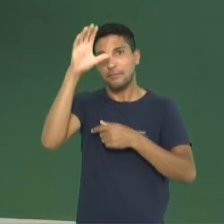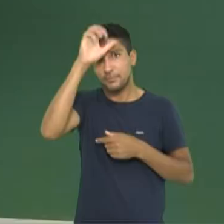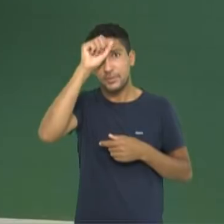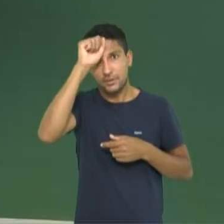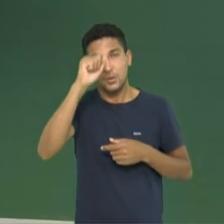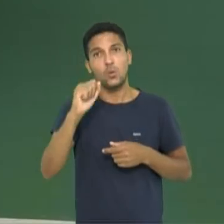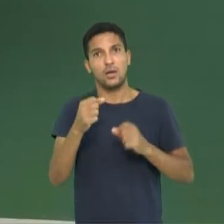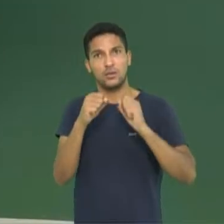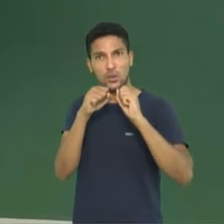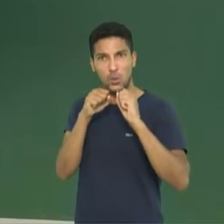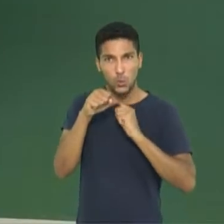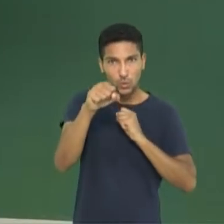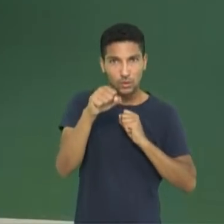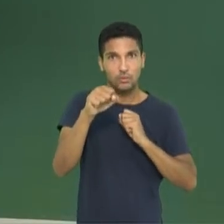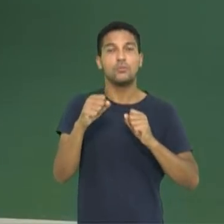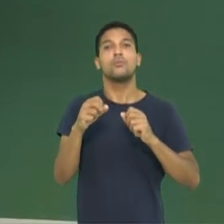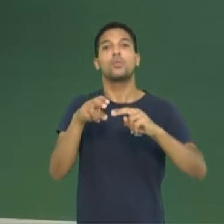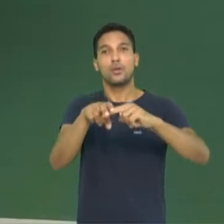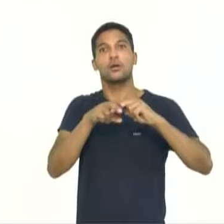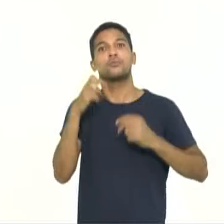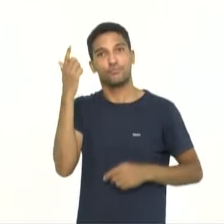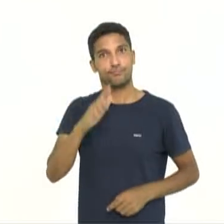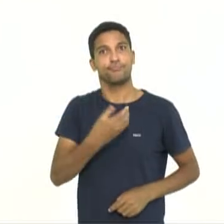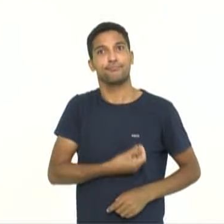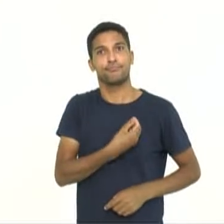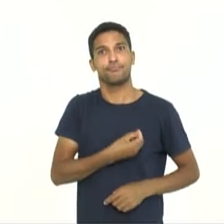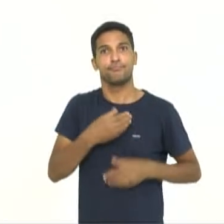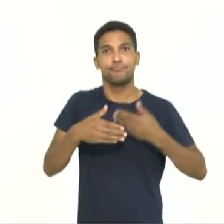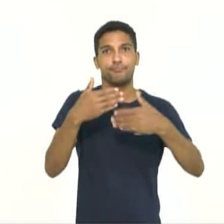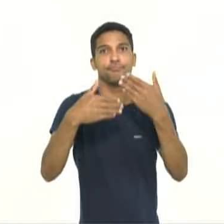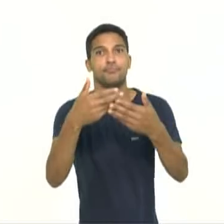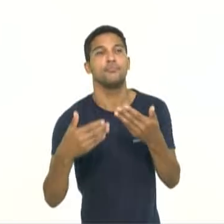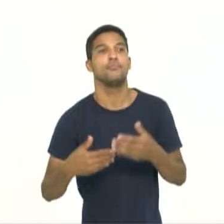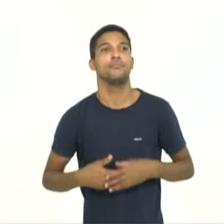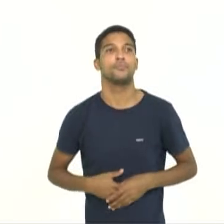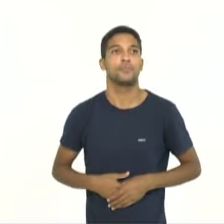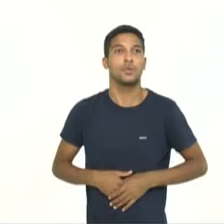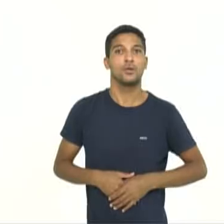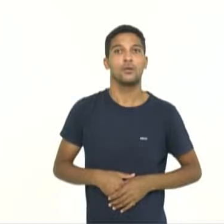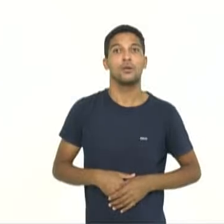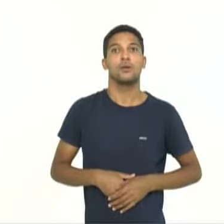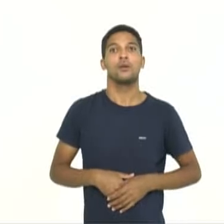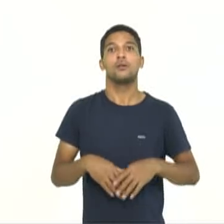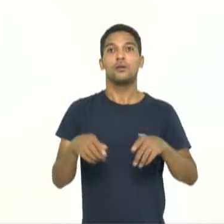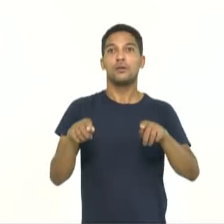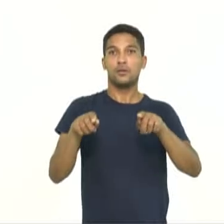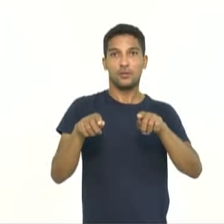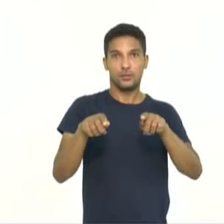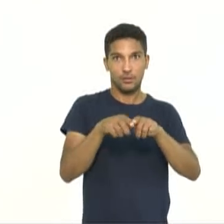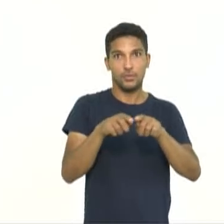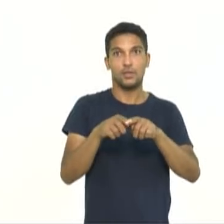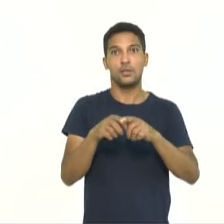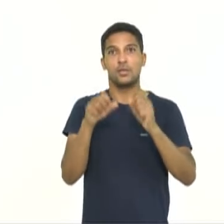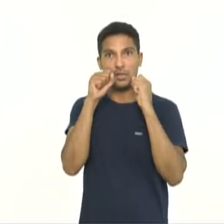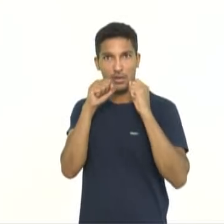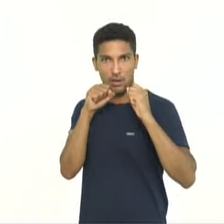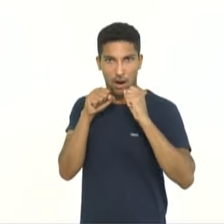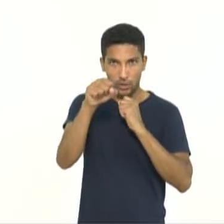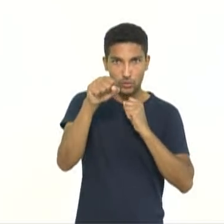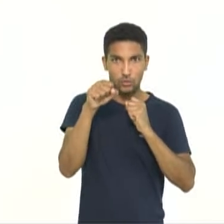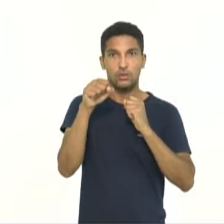lança, certo? As lutas foram originadas na busca dos homens por recursos